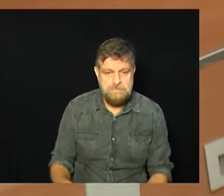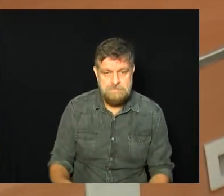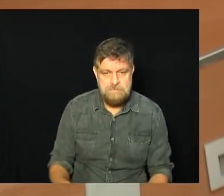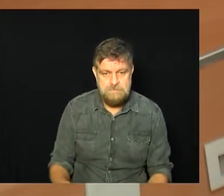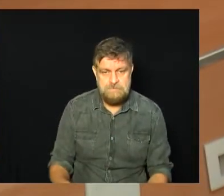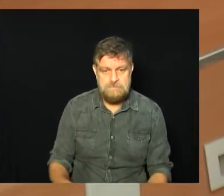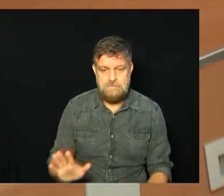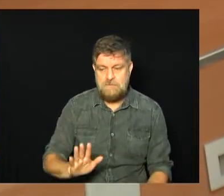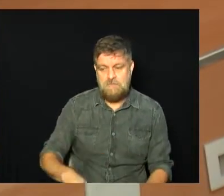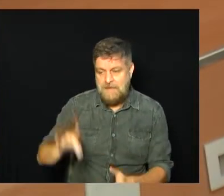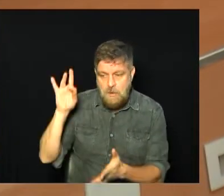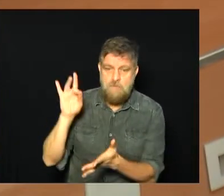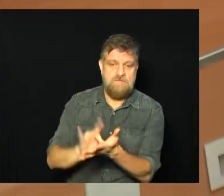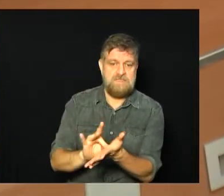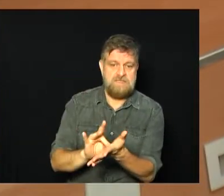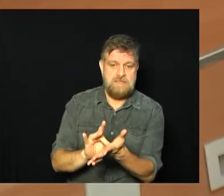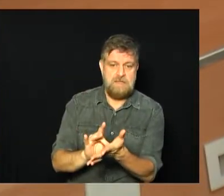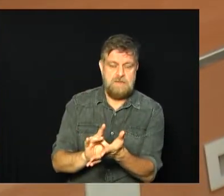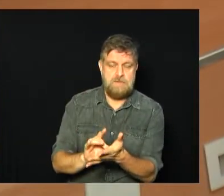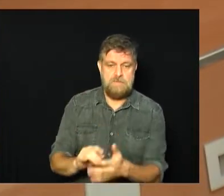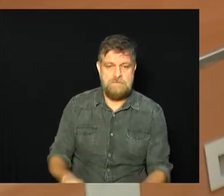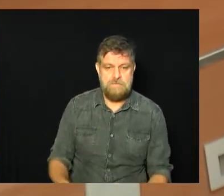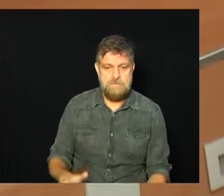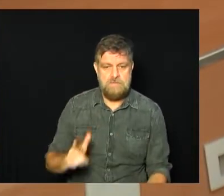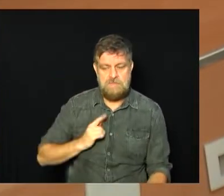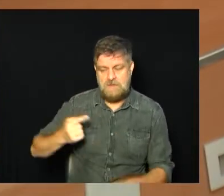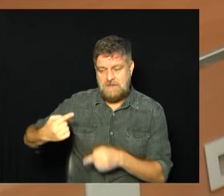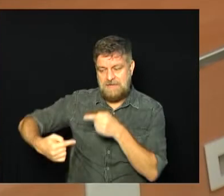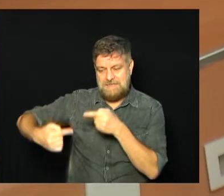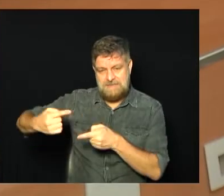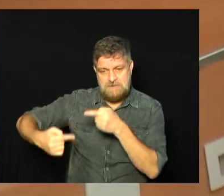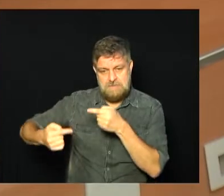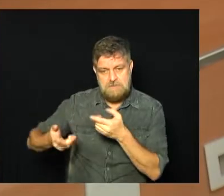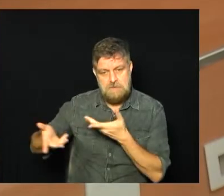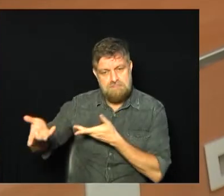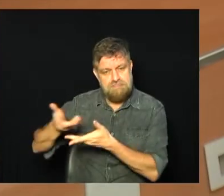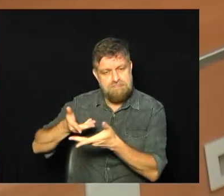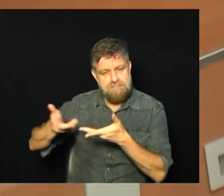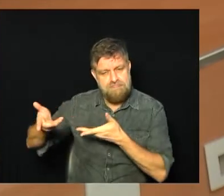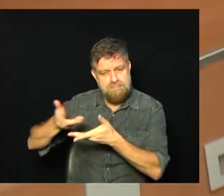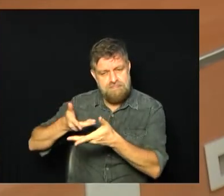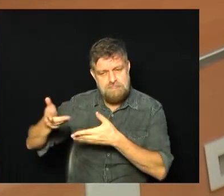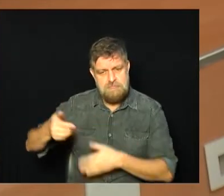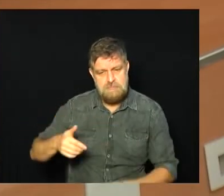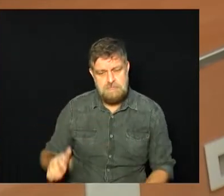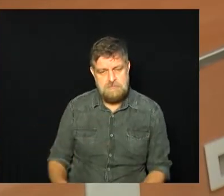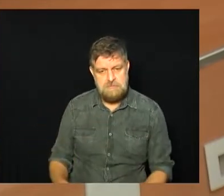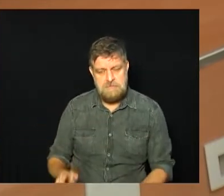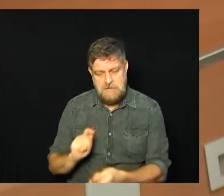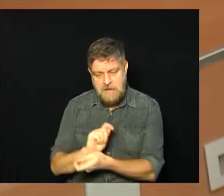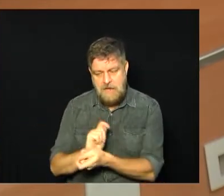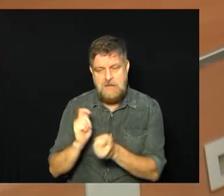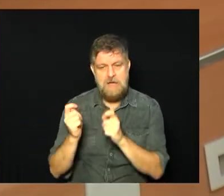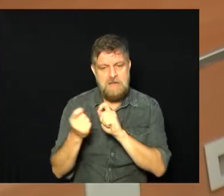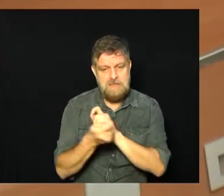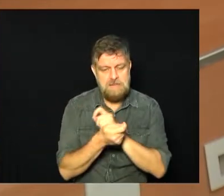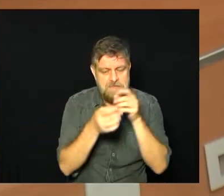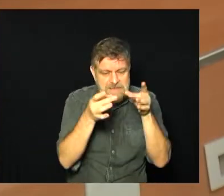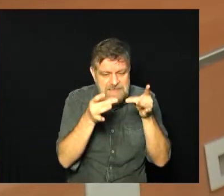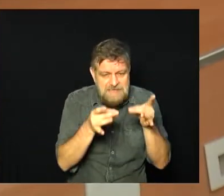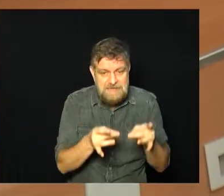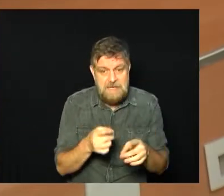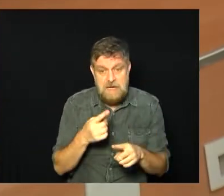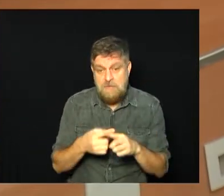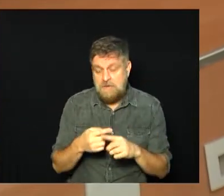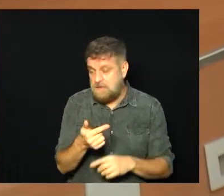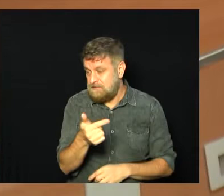coisa definitiva. Por isso, essas discussões, para que se melhore, para que se aprimore, pois não existe